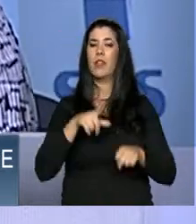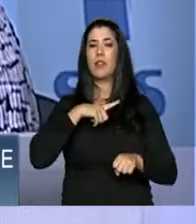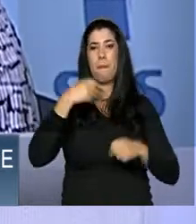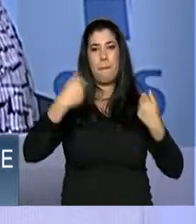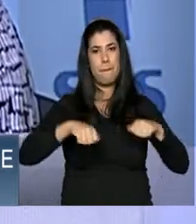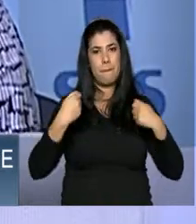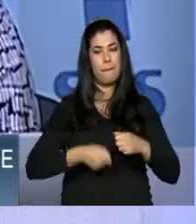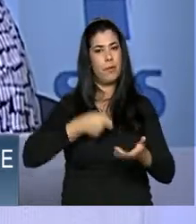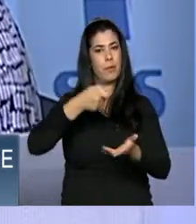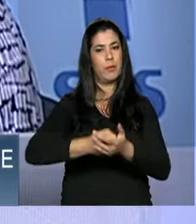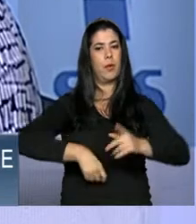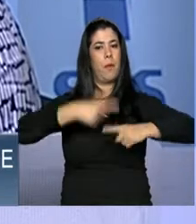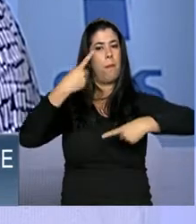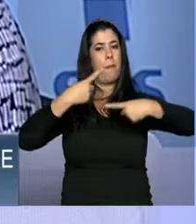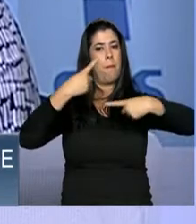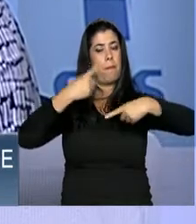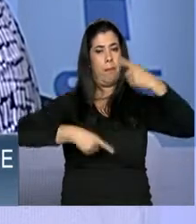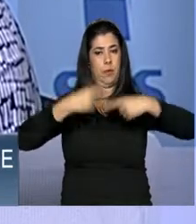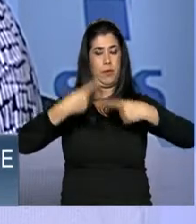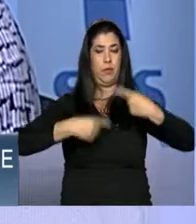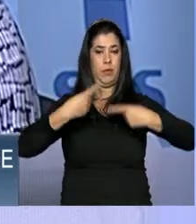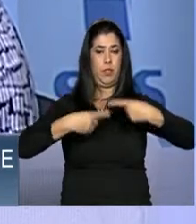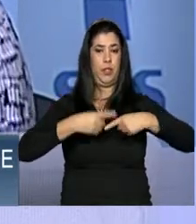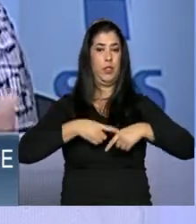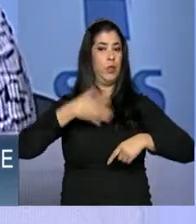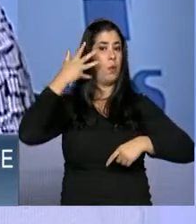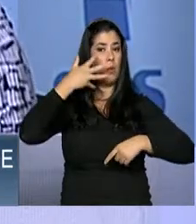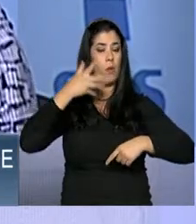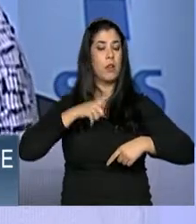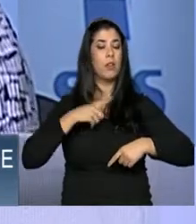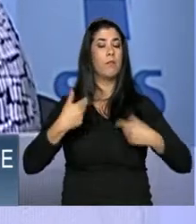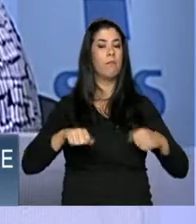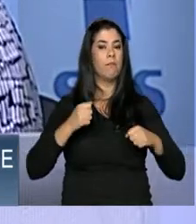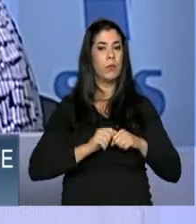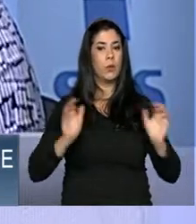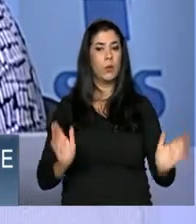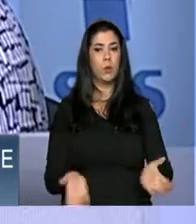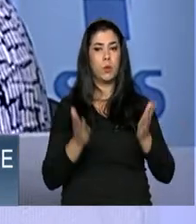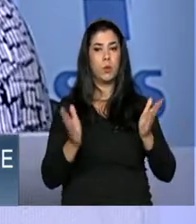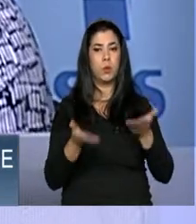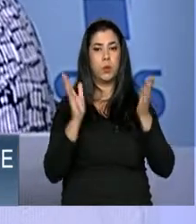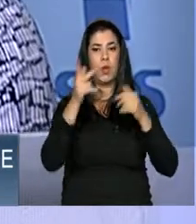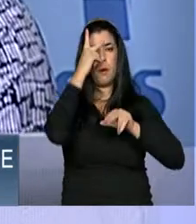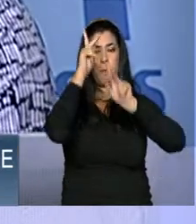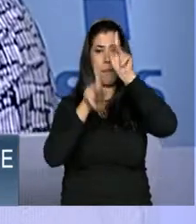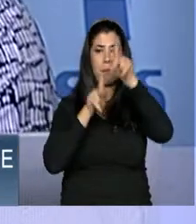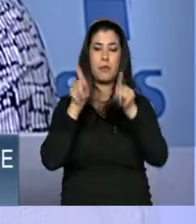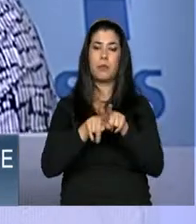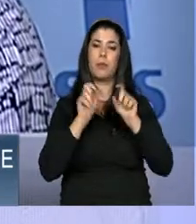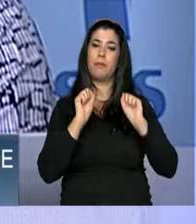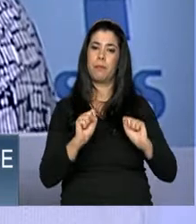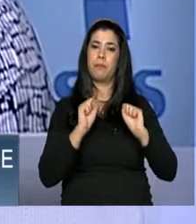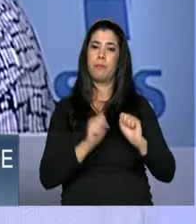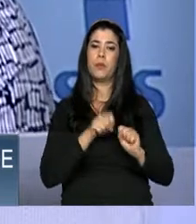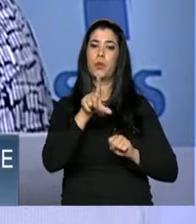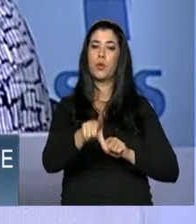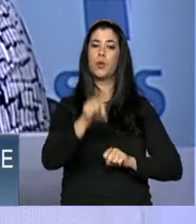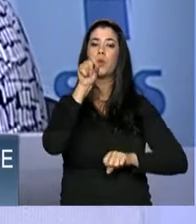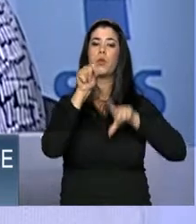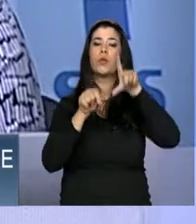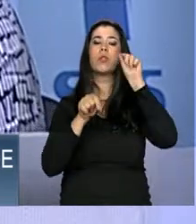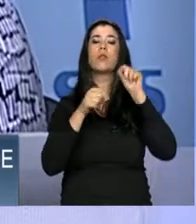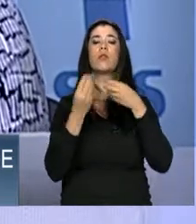política pública, né, onde nós devemos cada vez mais estimular para que as pessoas tenham opções,